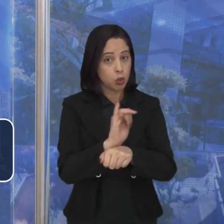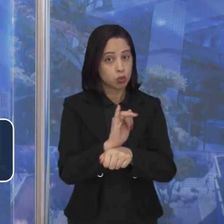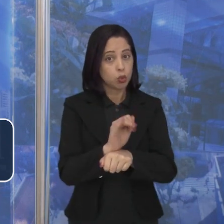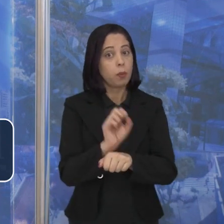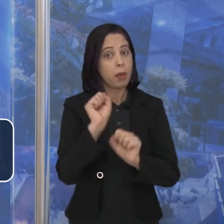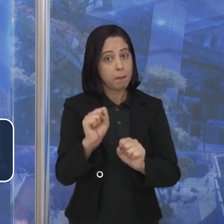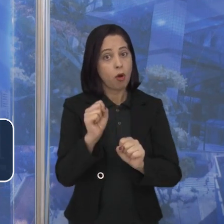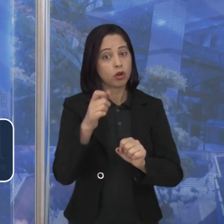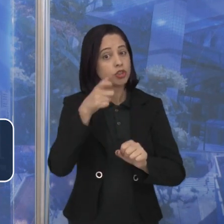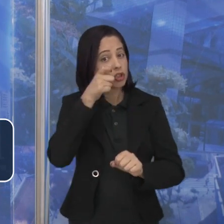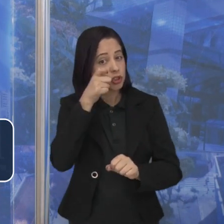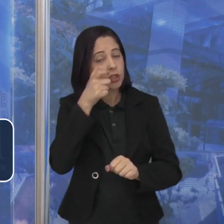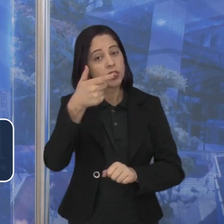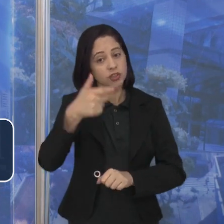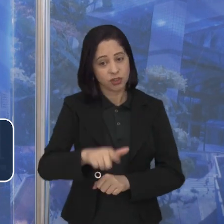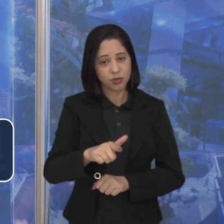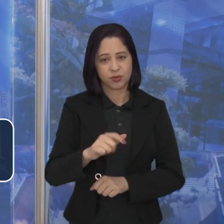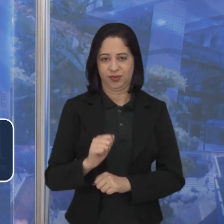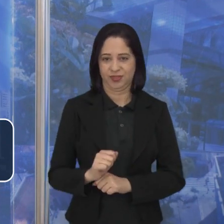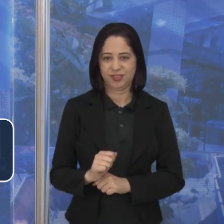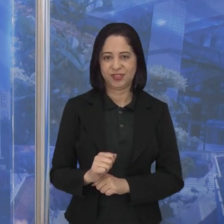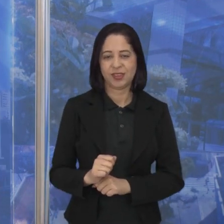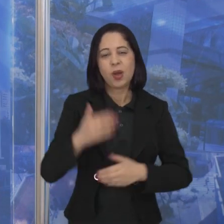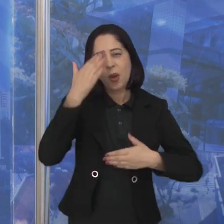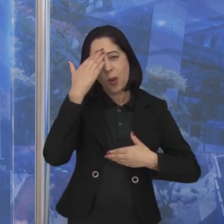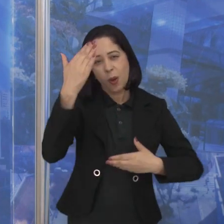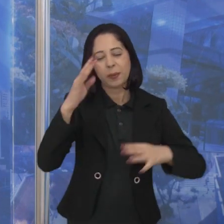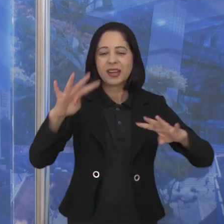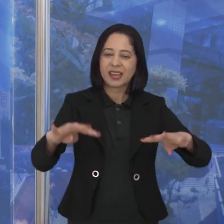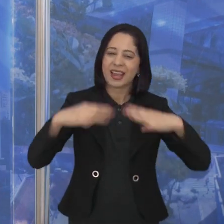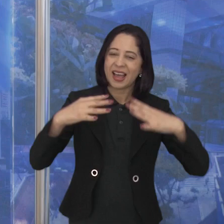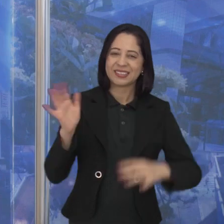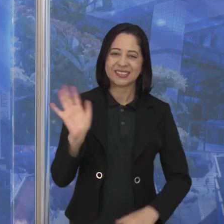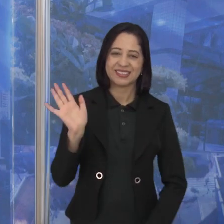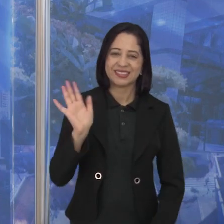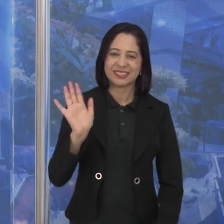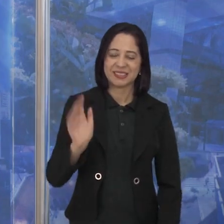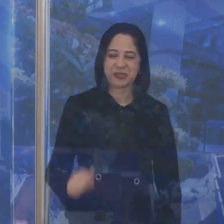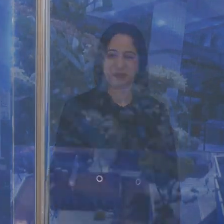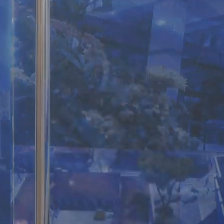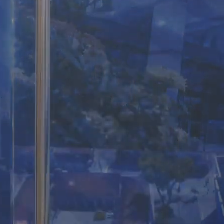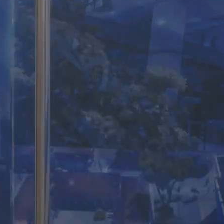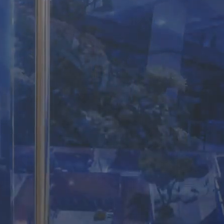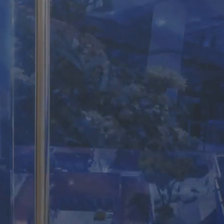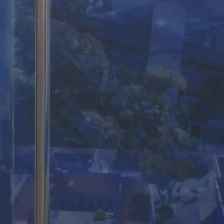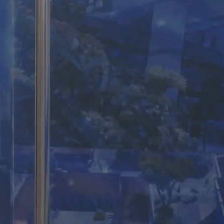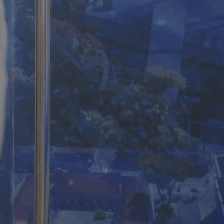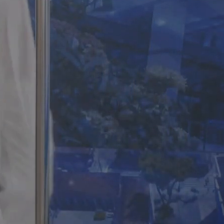YouTube, TV Câmara SJC. Obrigada pela companhia e até a próxima. Tchau, tchau.